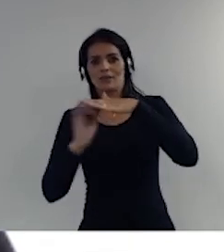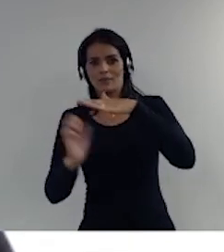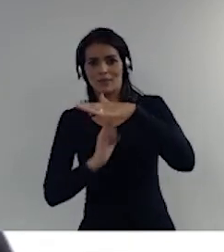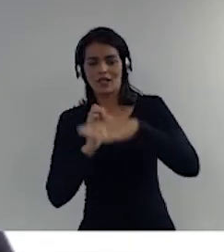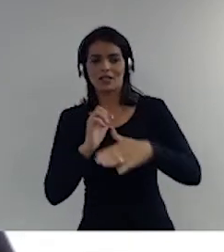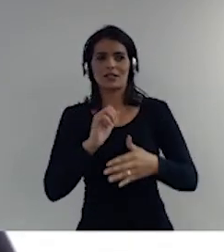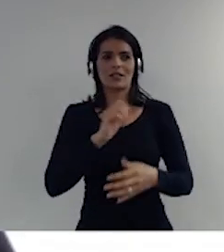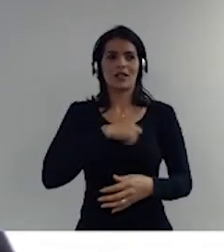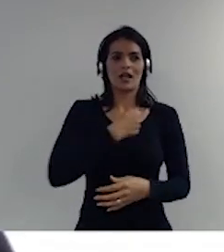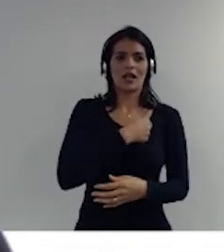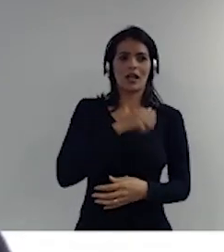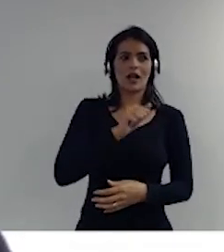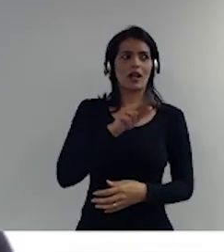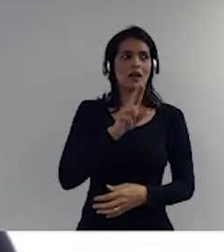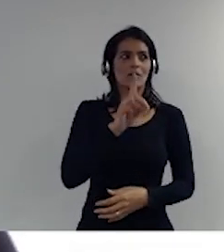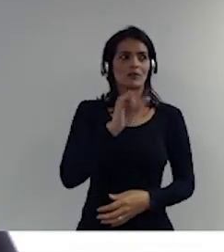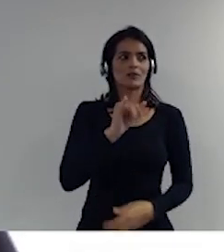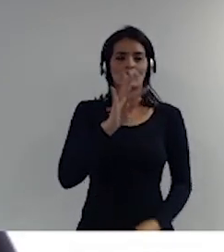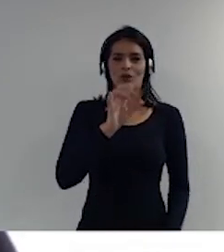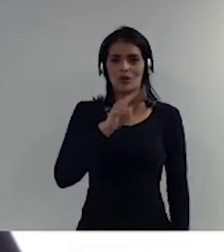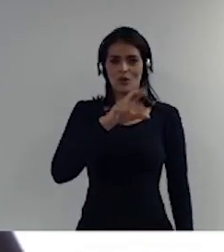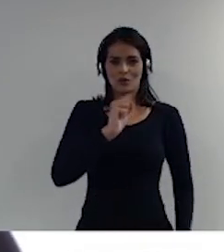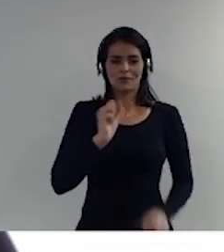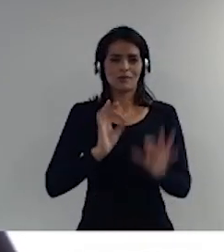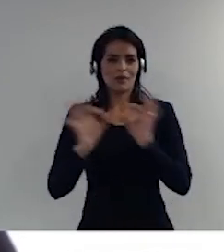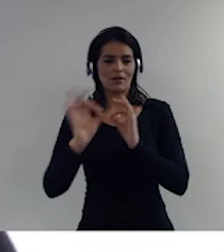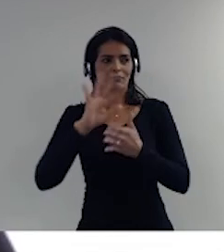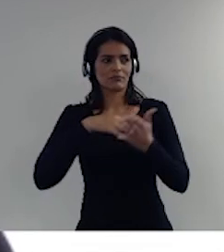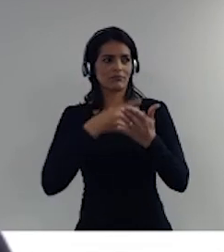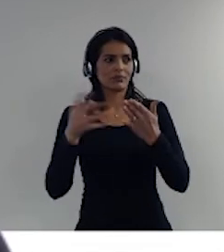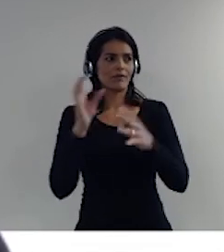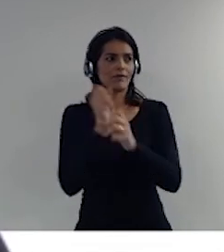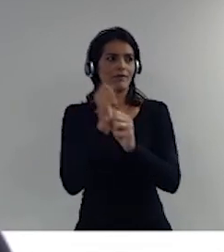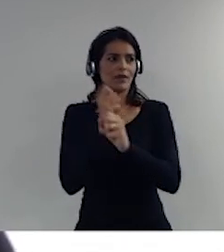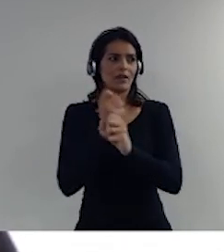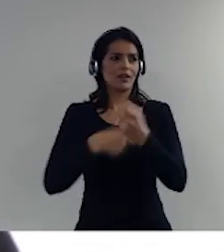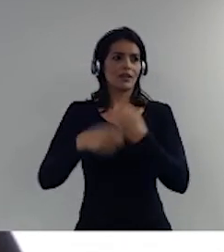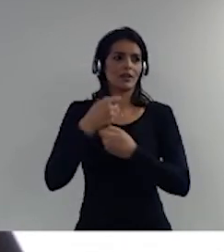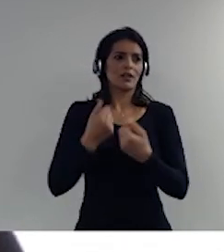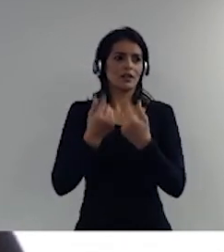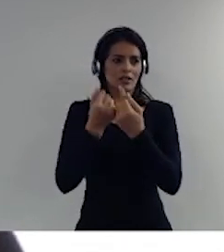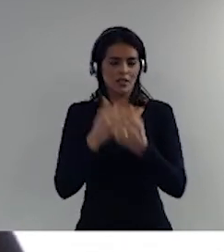para preparar as demonstrações financeiras e convocar e realizar essas assembleias. Então,